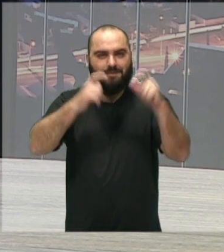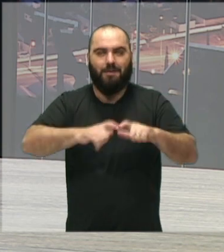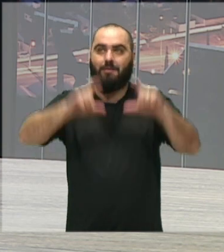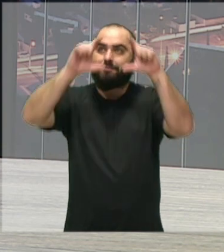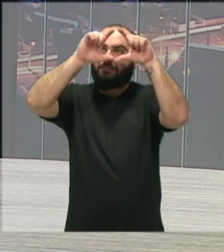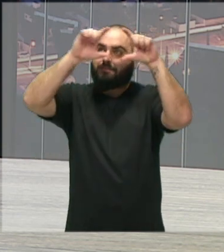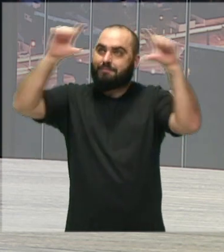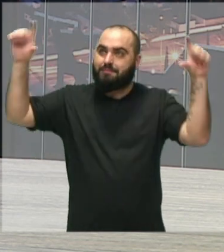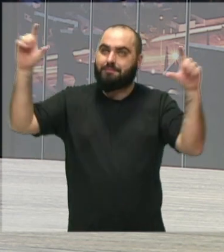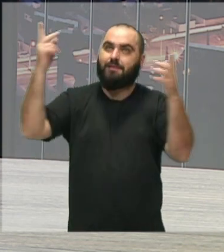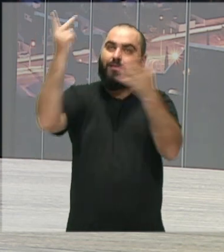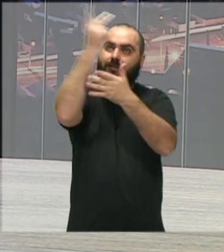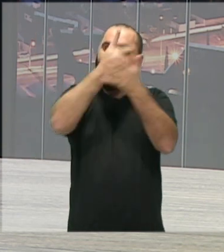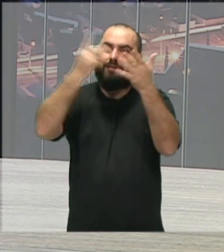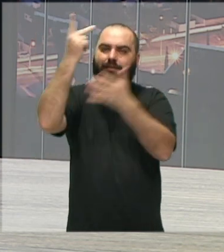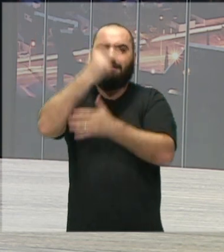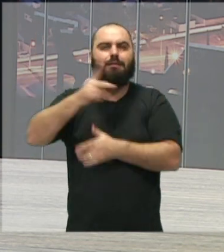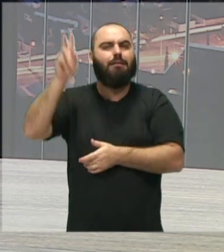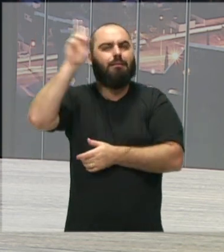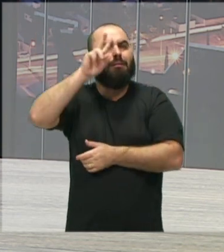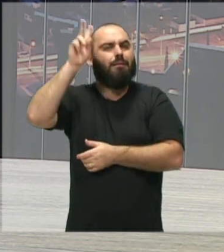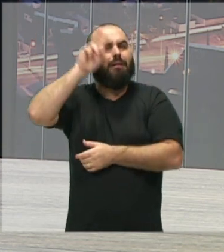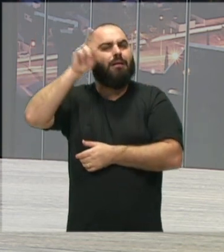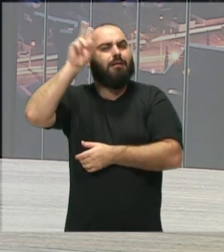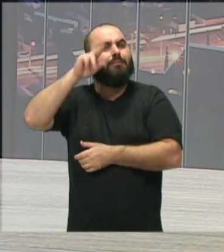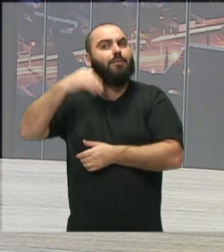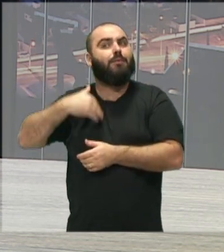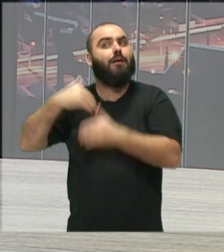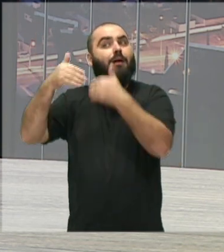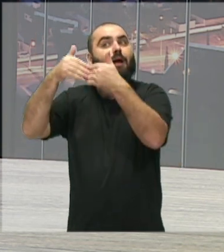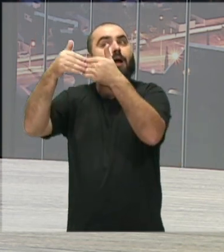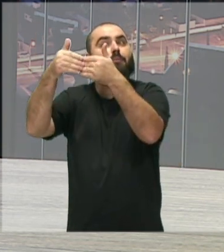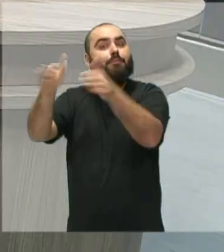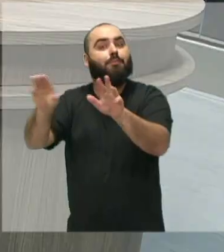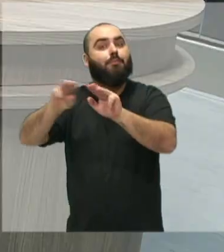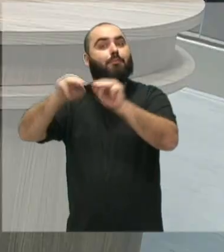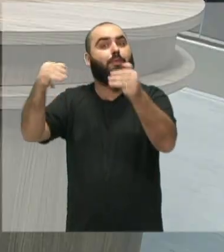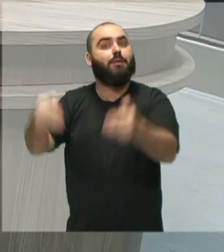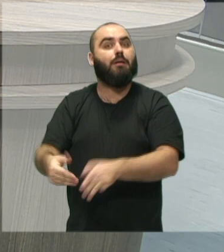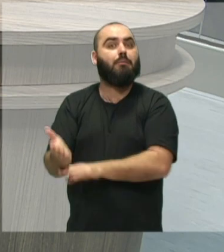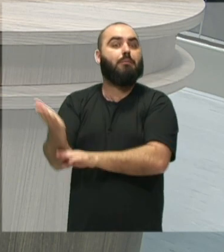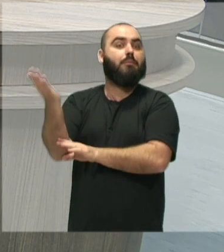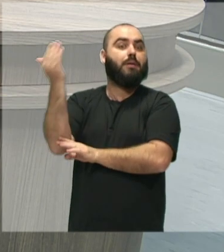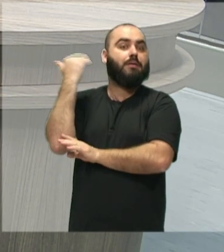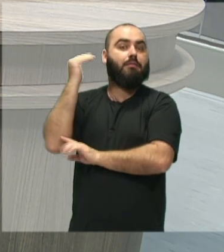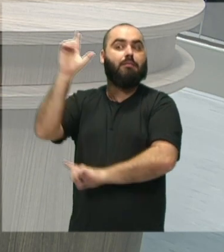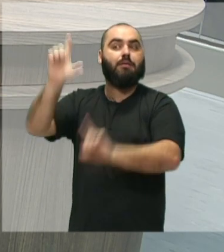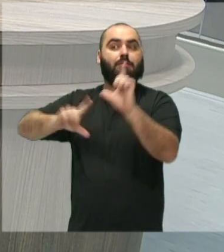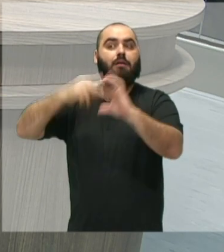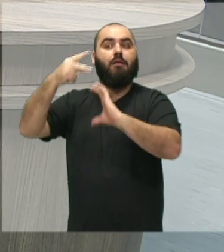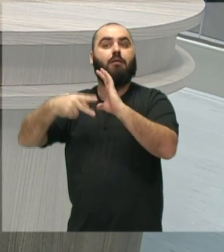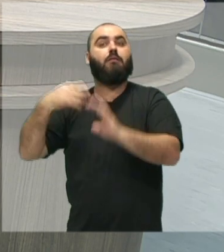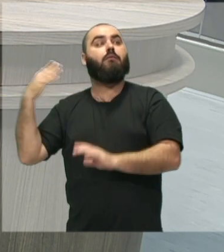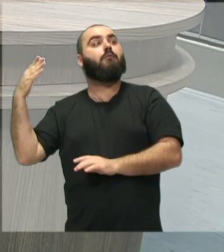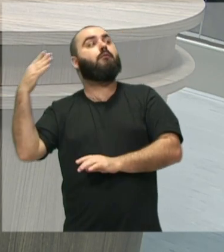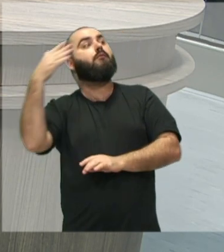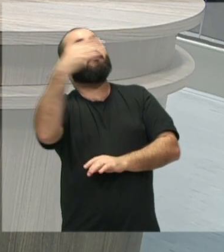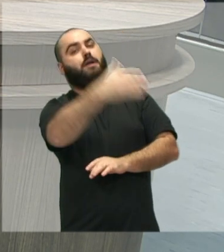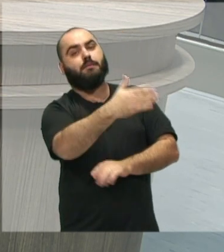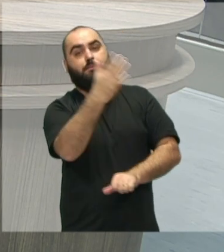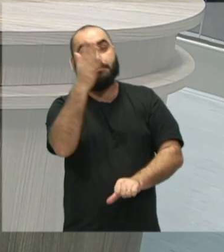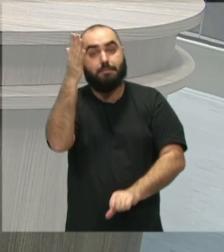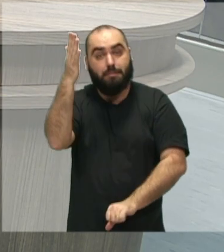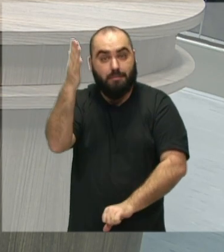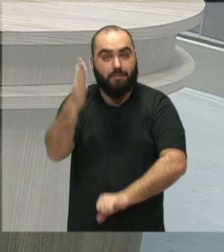fachada dele, quando foi, eu me lembro que eu estava na abertura desse museu, né, que a TV Câmara acompanhou a